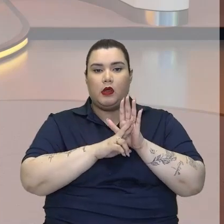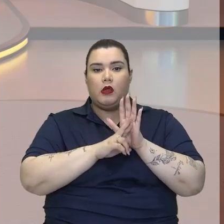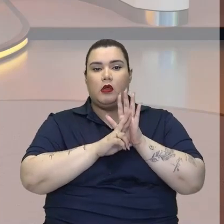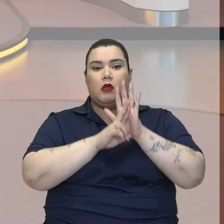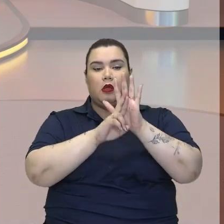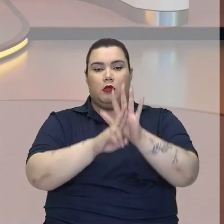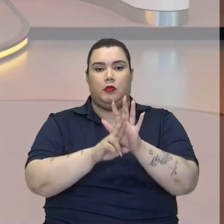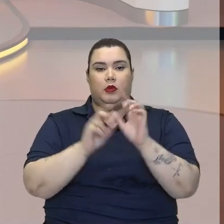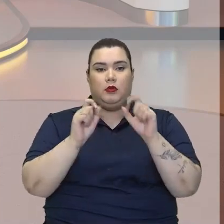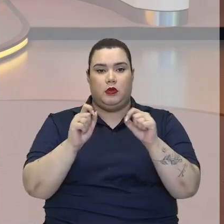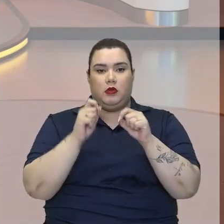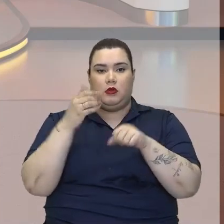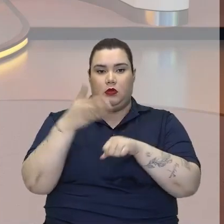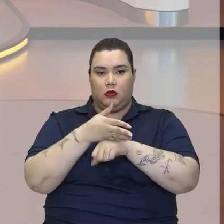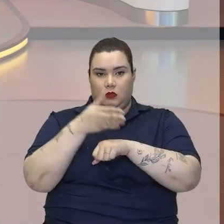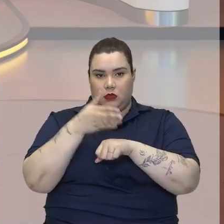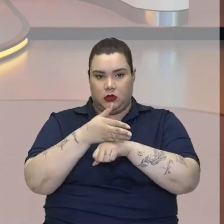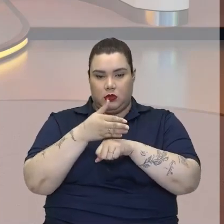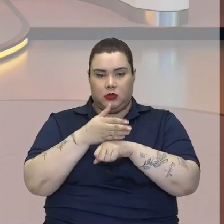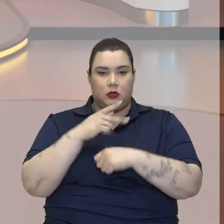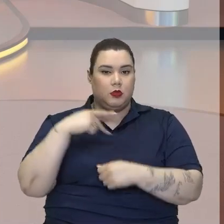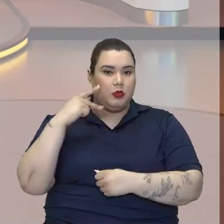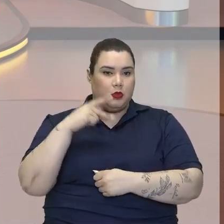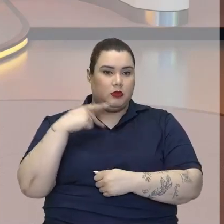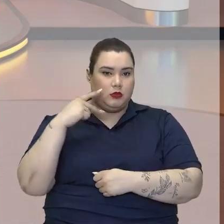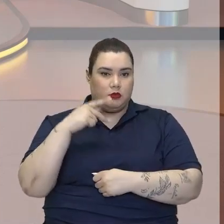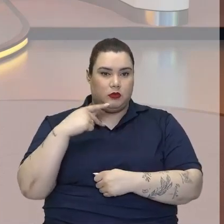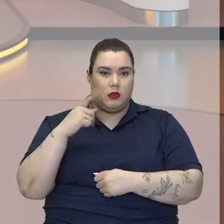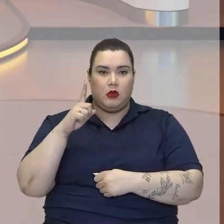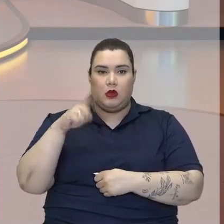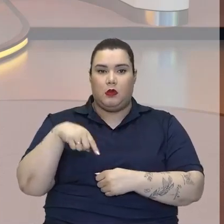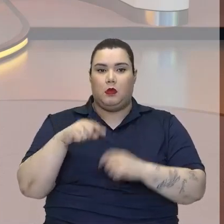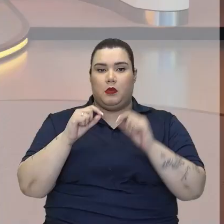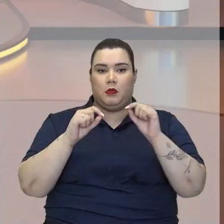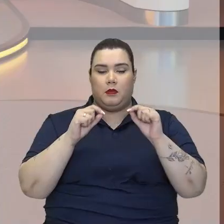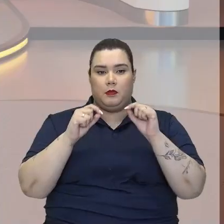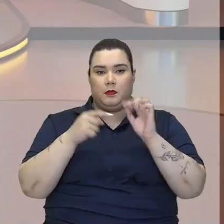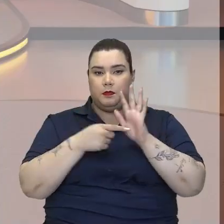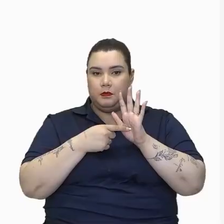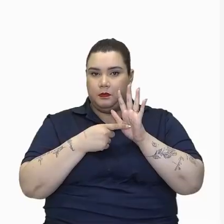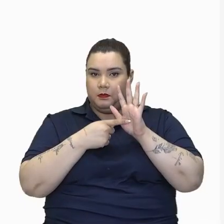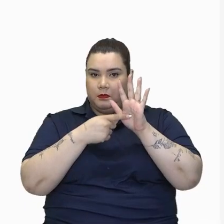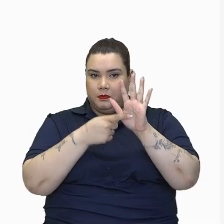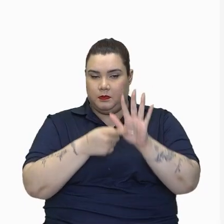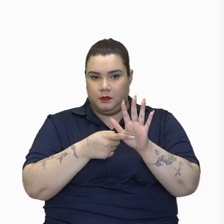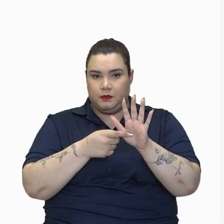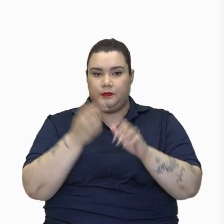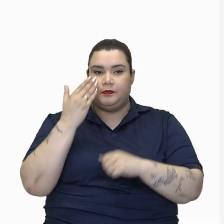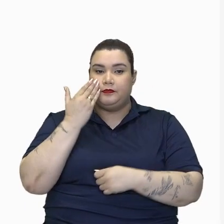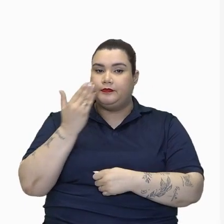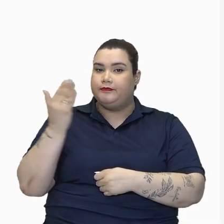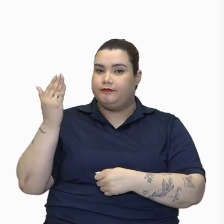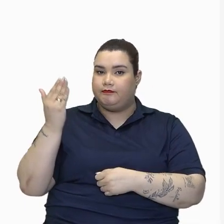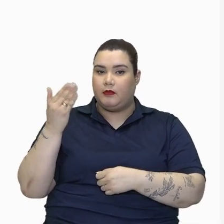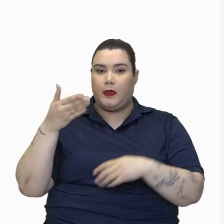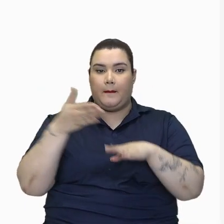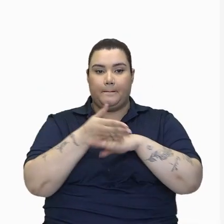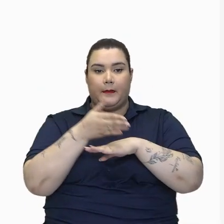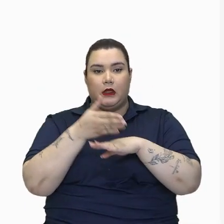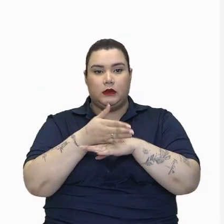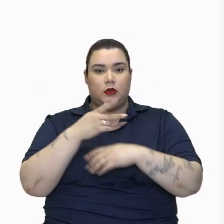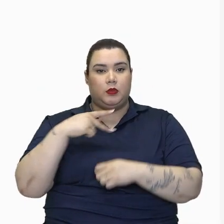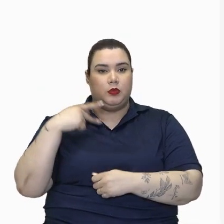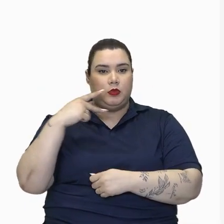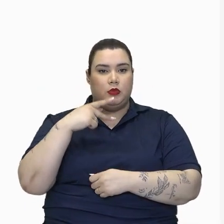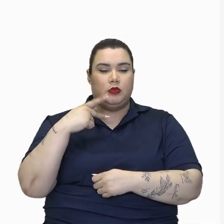a participação política, que, conforme aí a gente vai ver, a participação política,